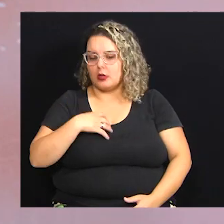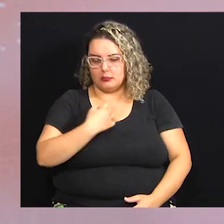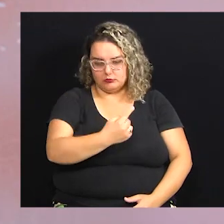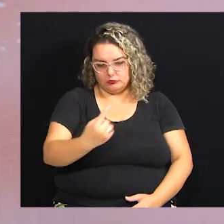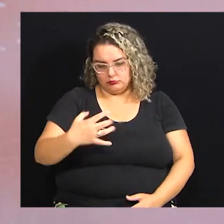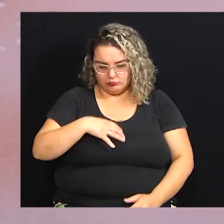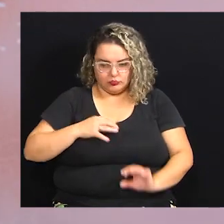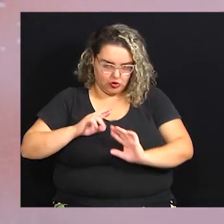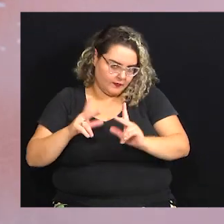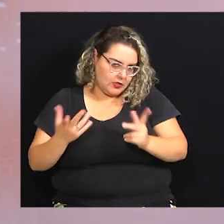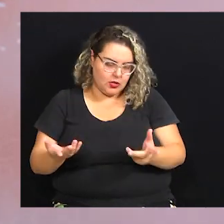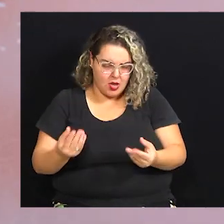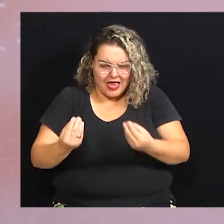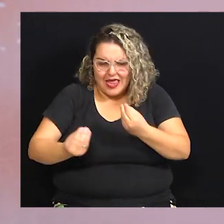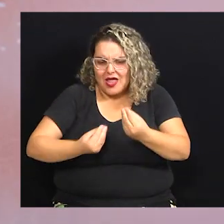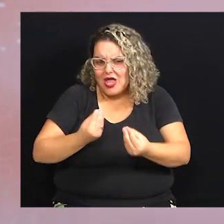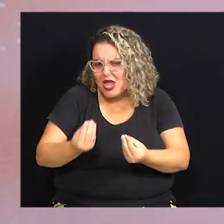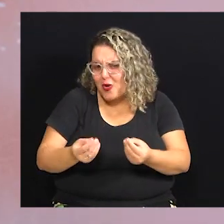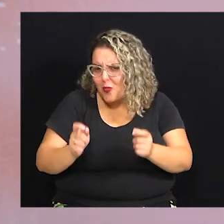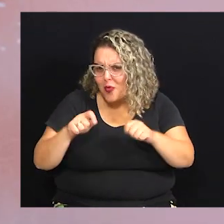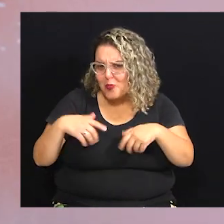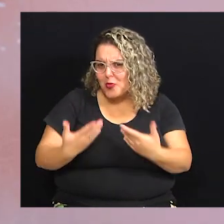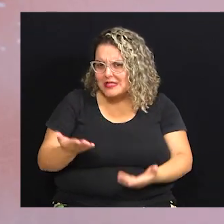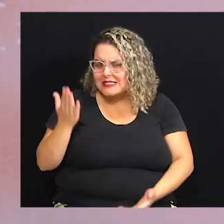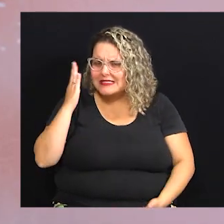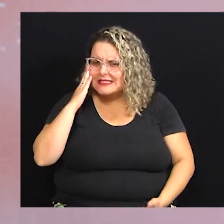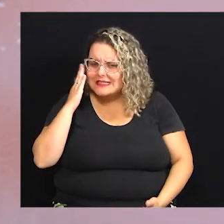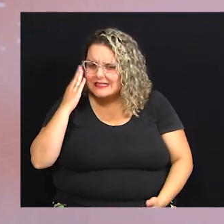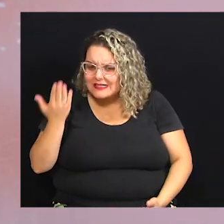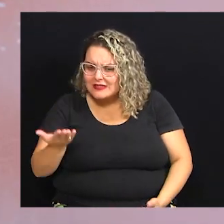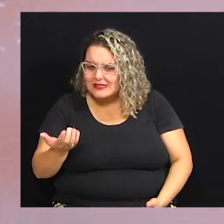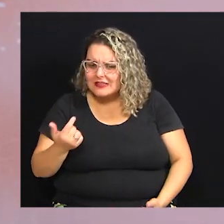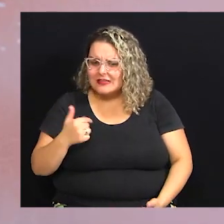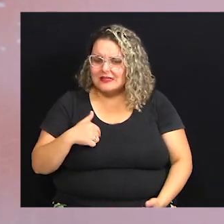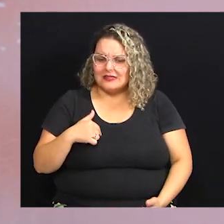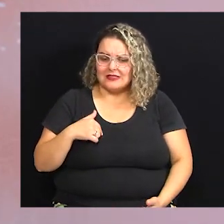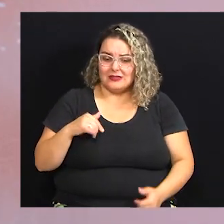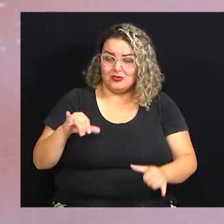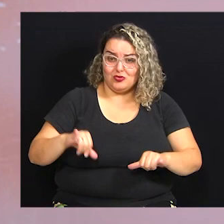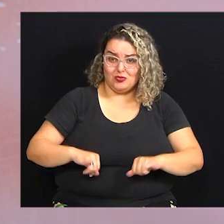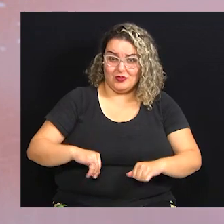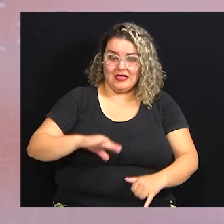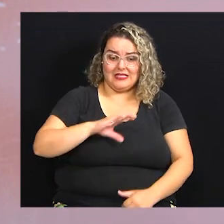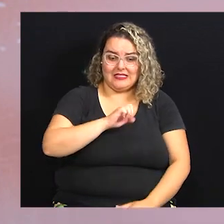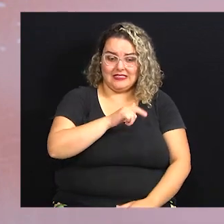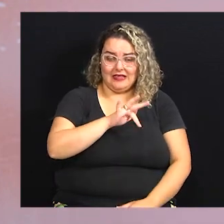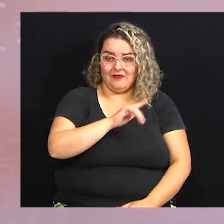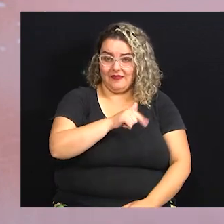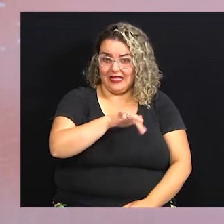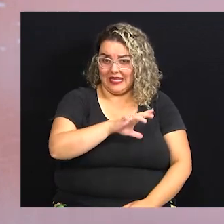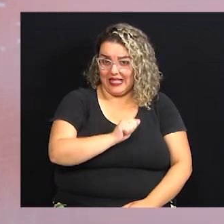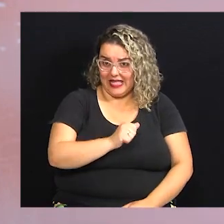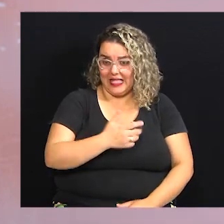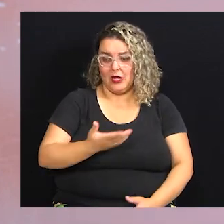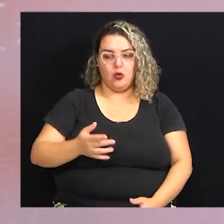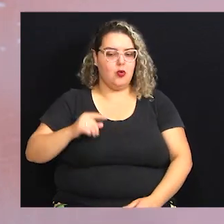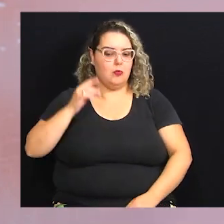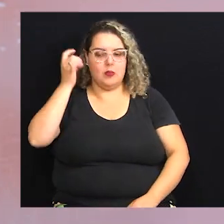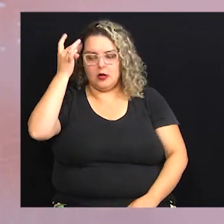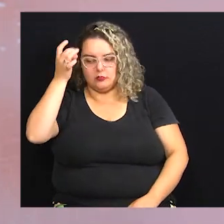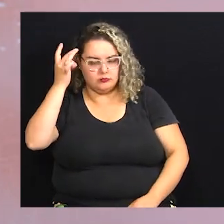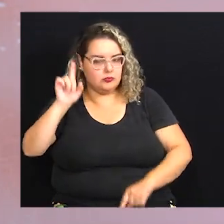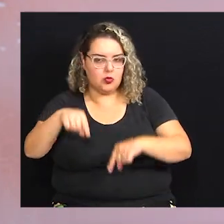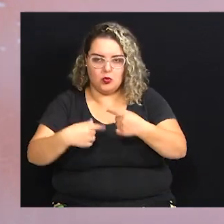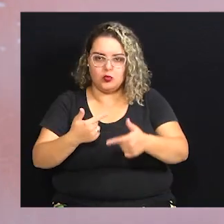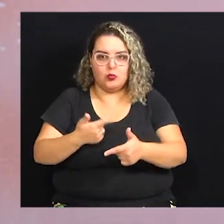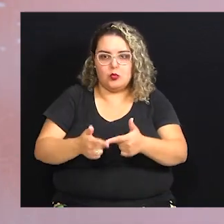maneira diferente. Nesse caso, como é que é possível, então, eu saber que eu estou sofrendo de uma cefaleia tensional, de uma dor de cabeça que vem de algum